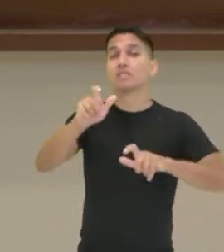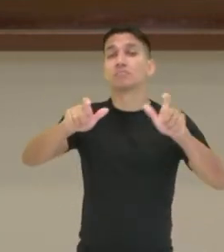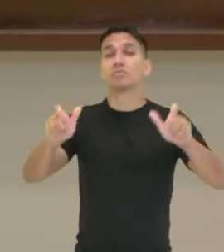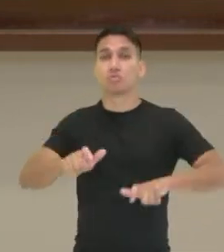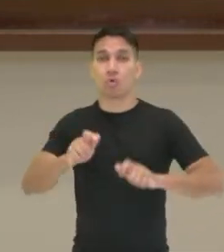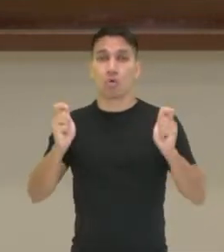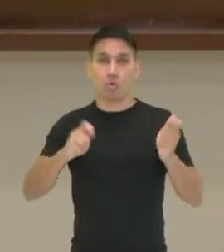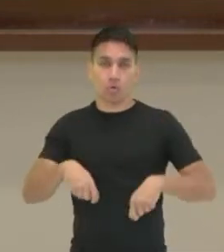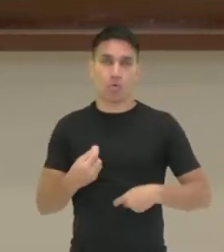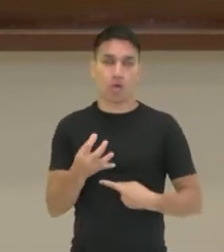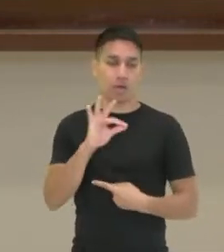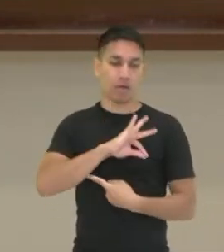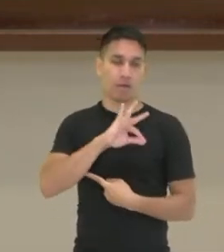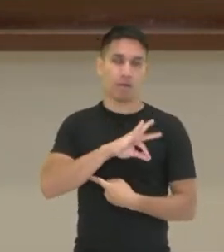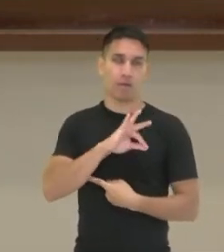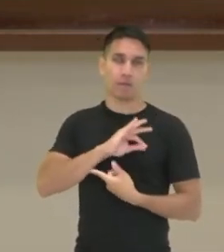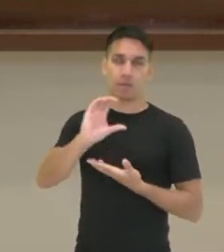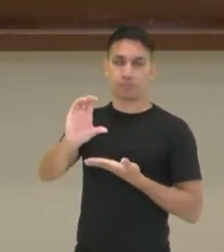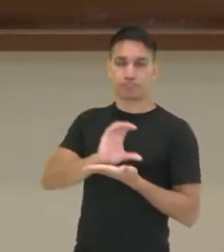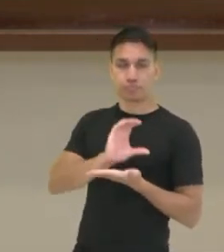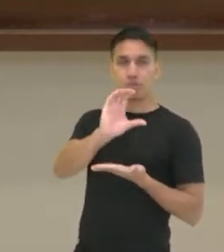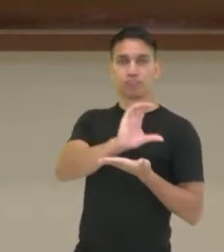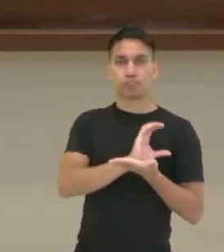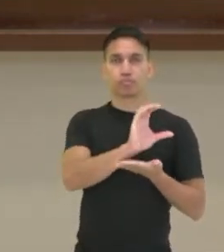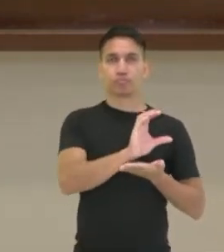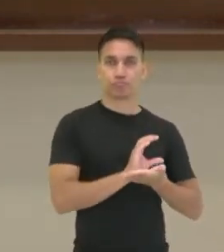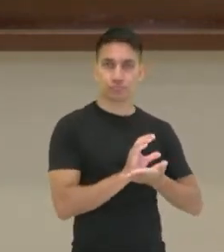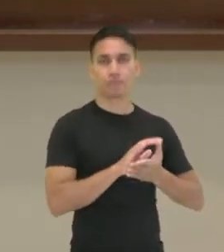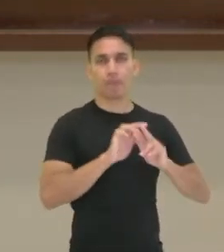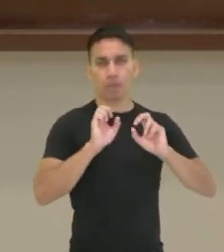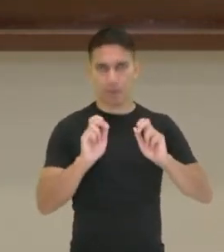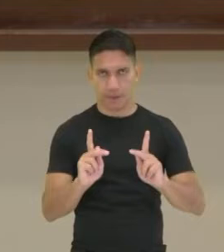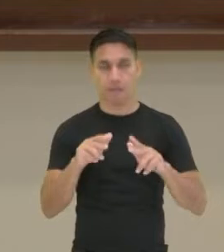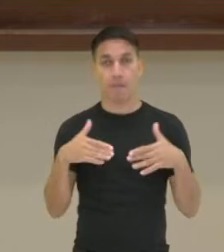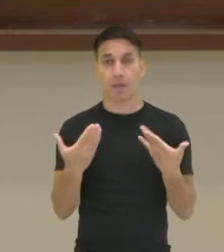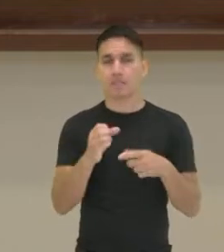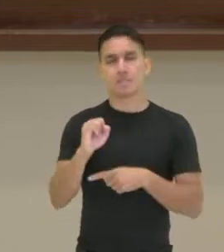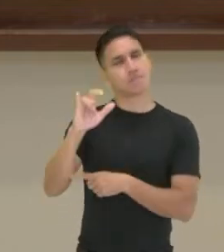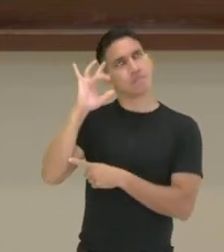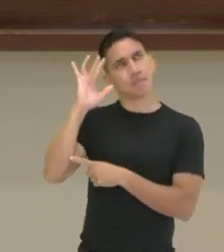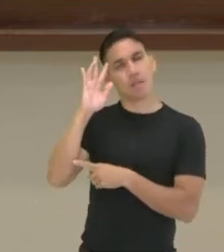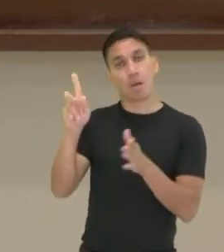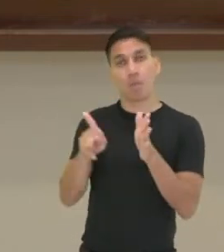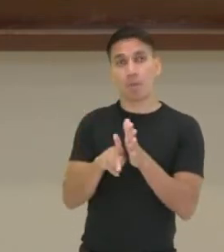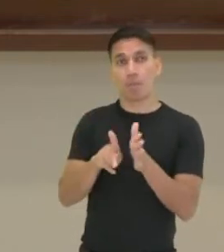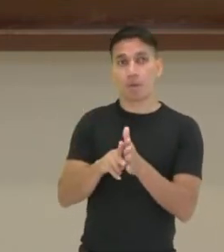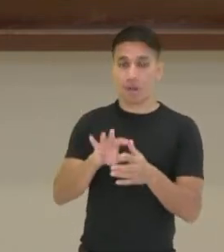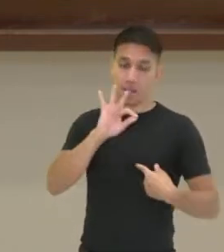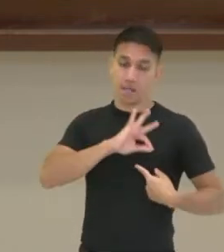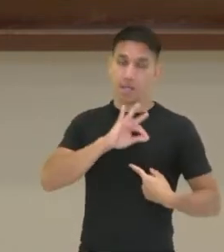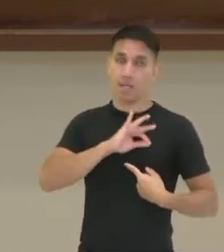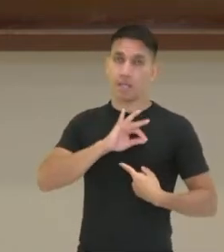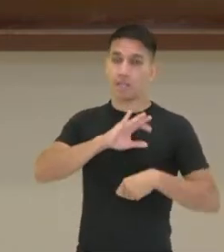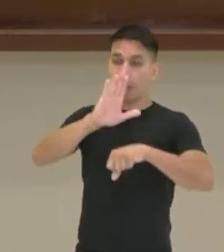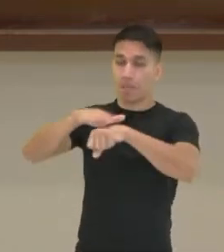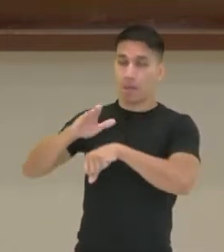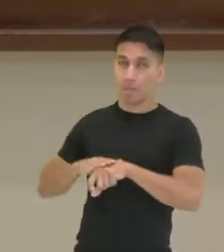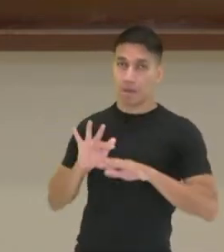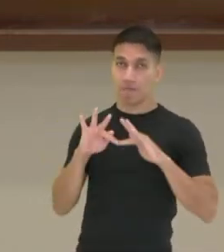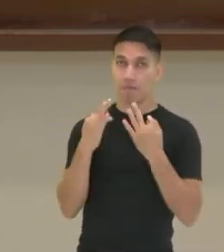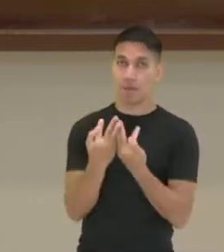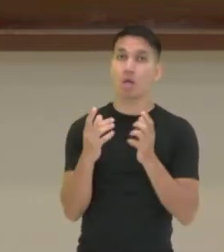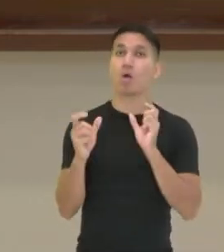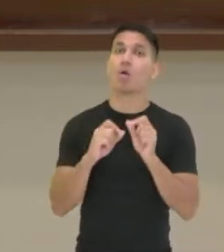teria de acesso à renda, ok? Se a gente for pensar a renda per capita familiar, a gente pode ter então